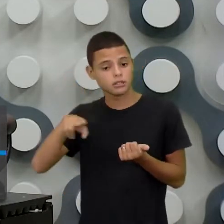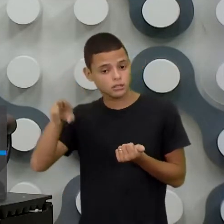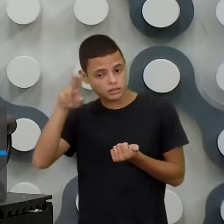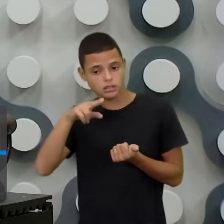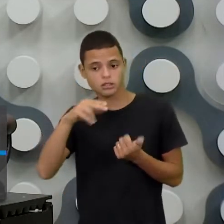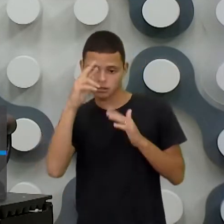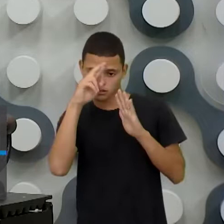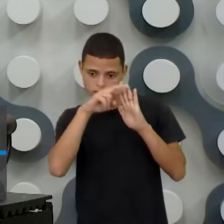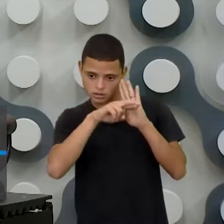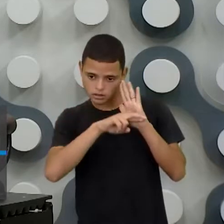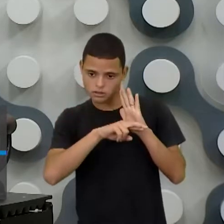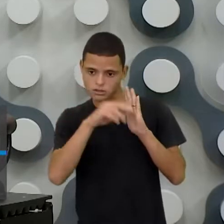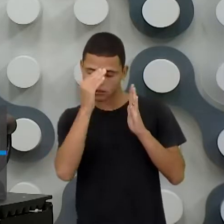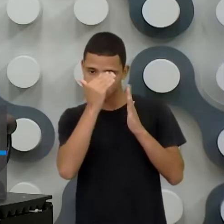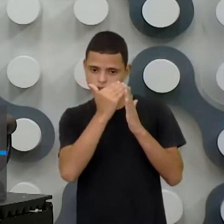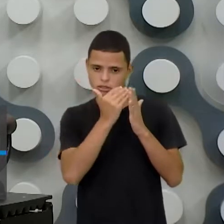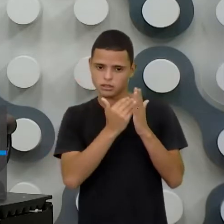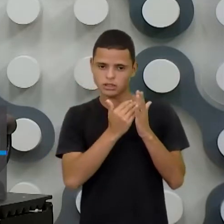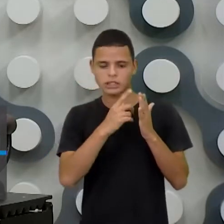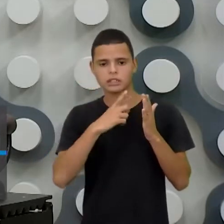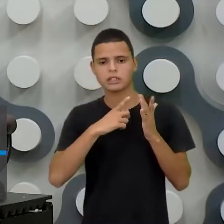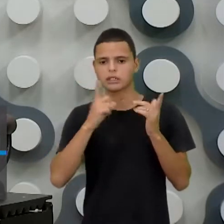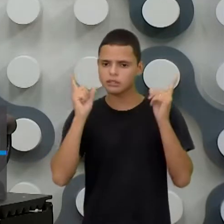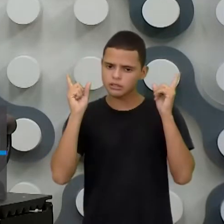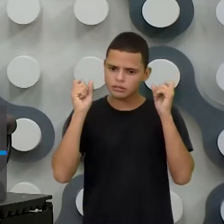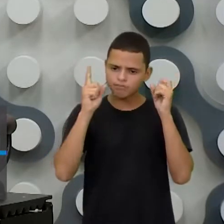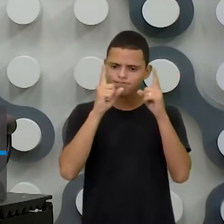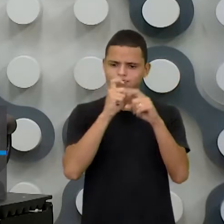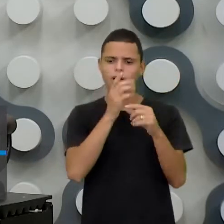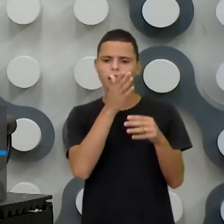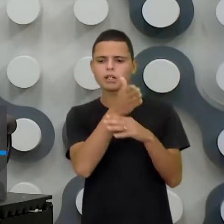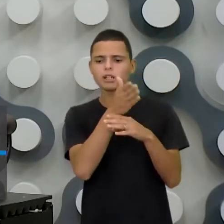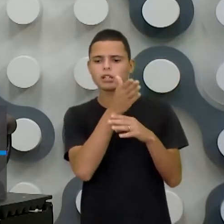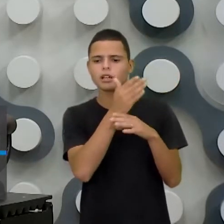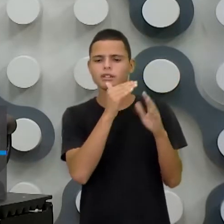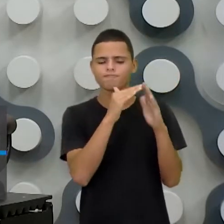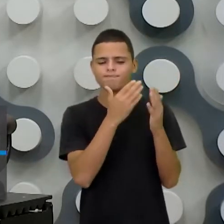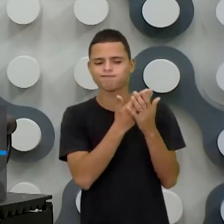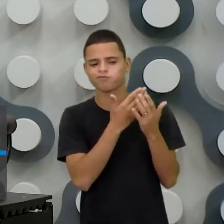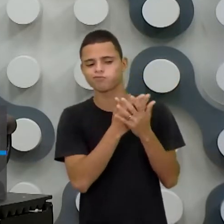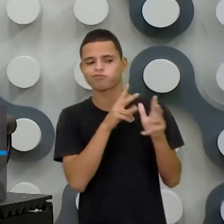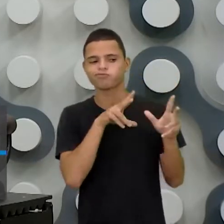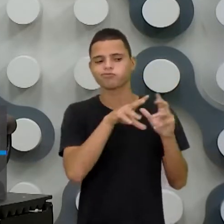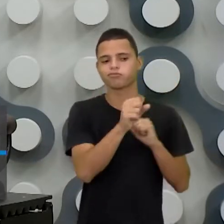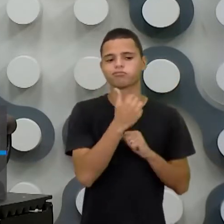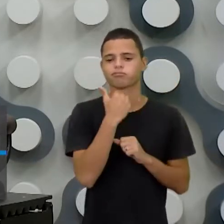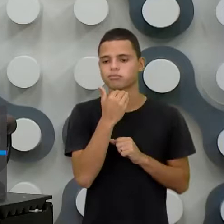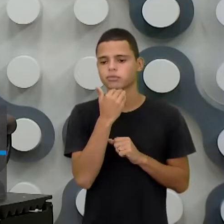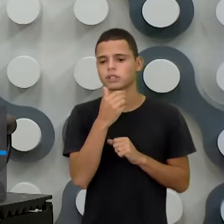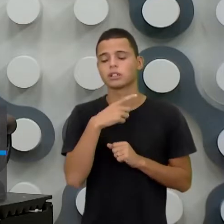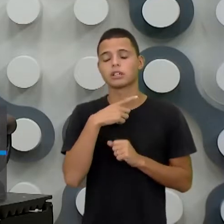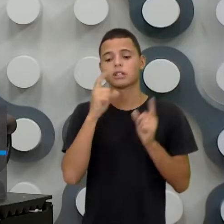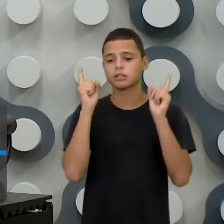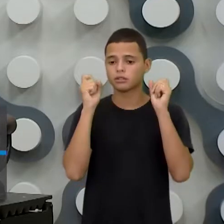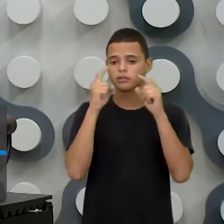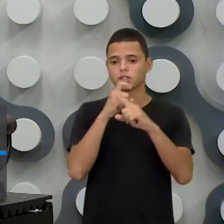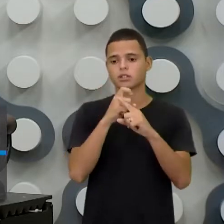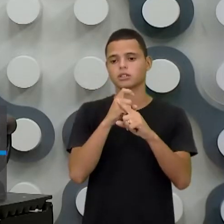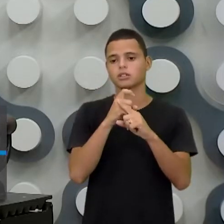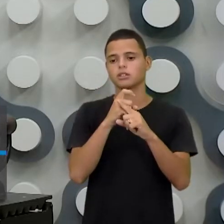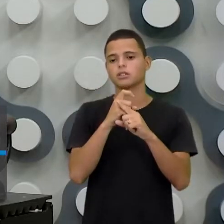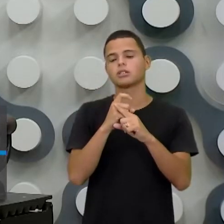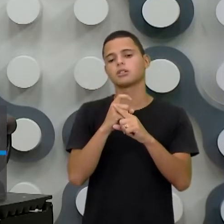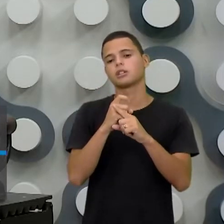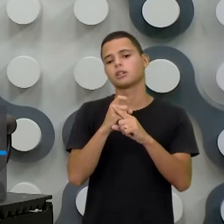conta da dificuldade na escolarização, não teve acesso à escola formal, também vai ter dificuldade, mas é que para a gente consiga aí ter